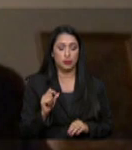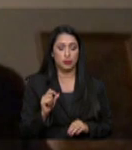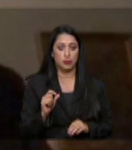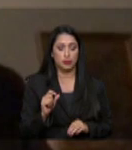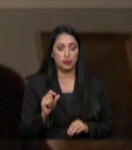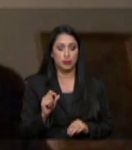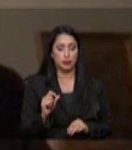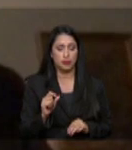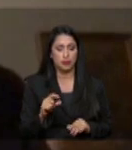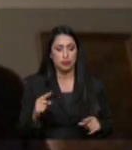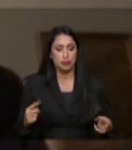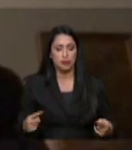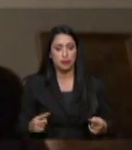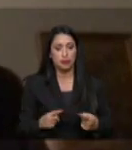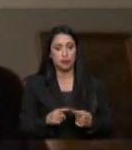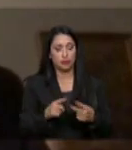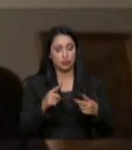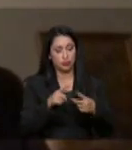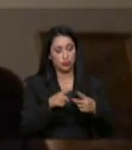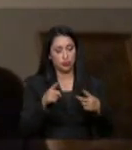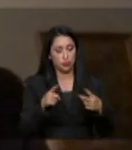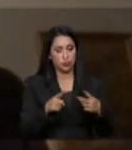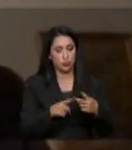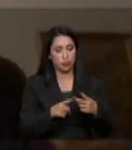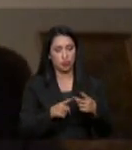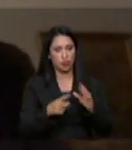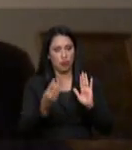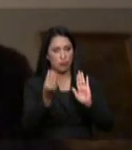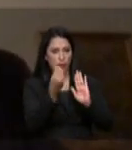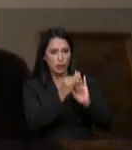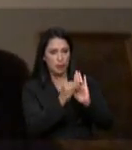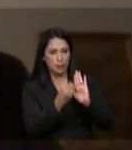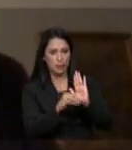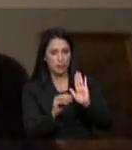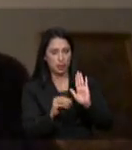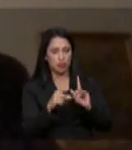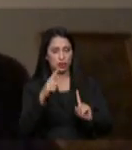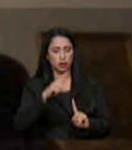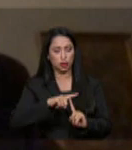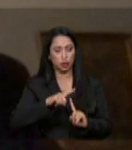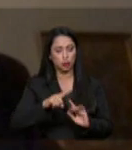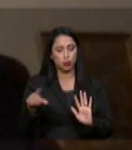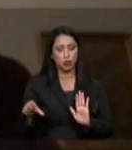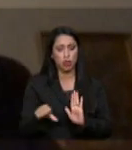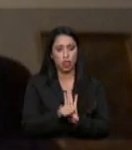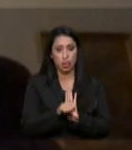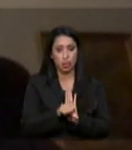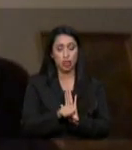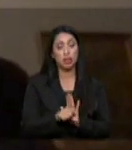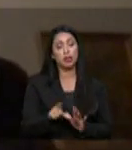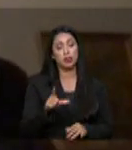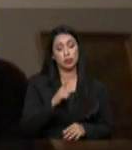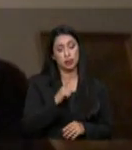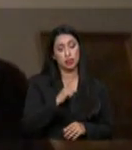enquadradas em dois dispositivos ou em dois tipos de crimes é previstos na